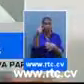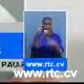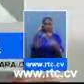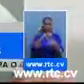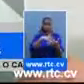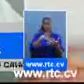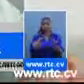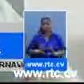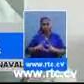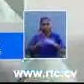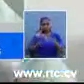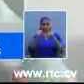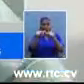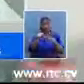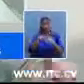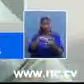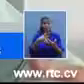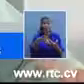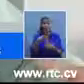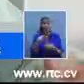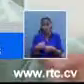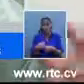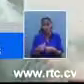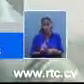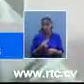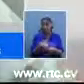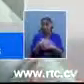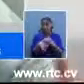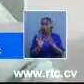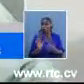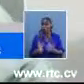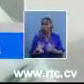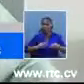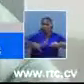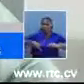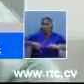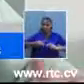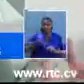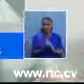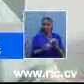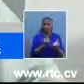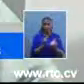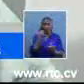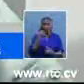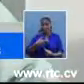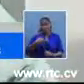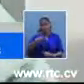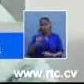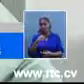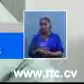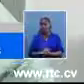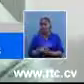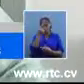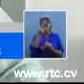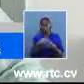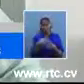dos planos de desenvolvimento, dos planos que estão sendo feitos já nos municípios, cada um dos ODS, com o objetivo de